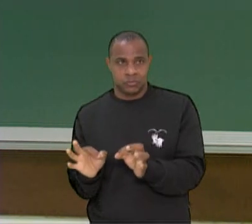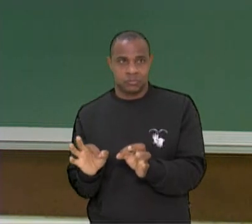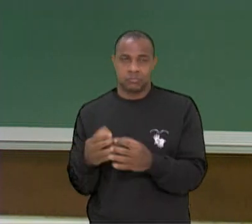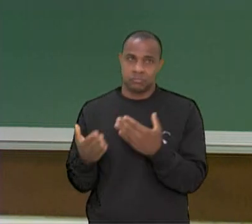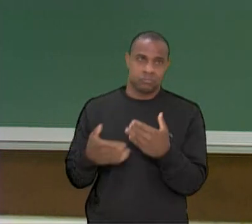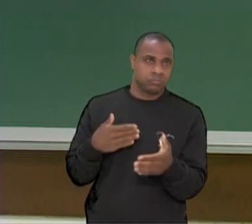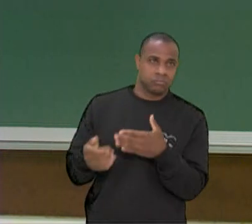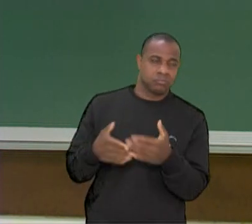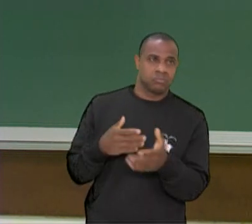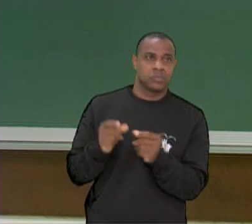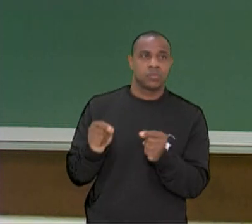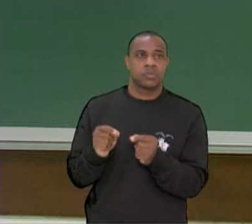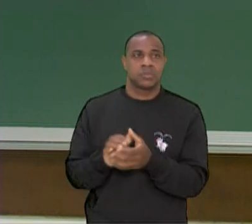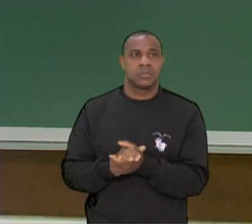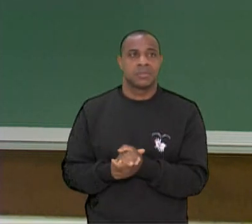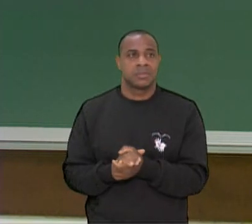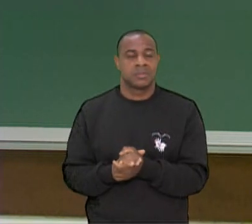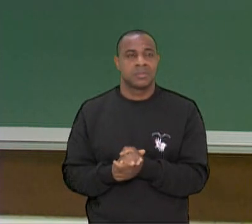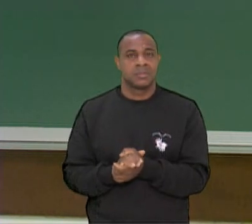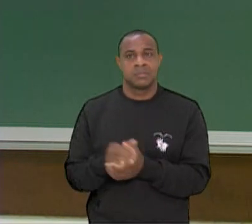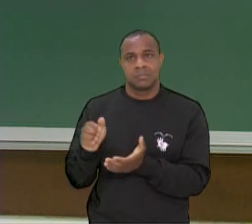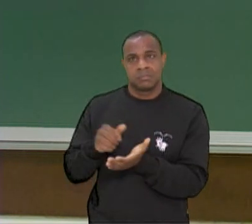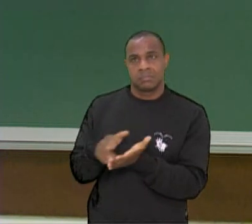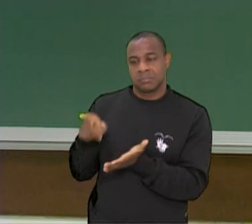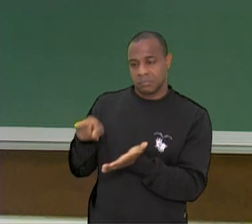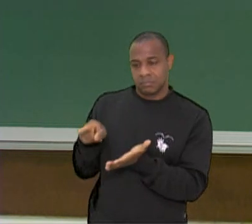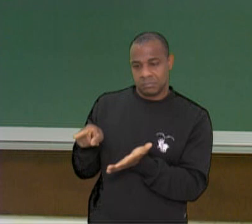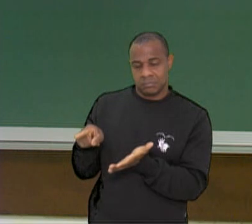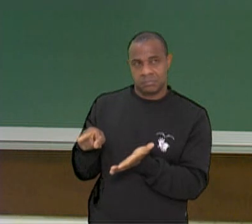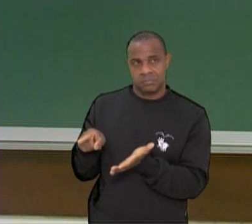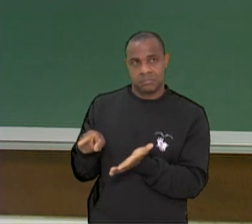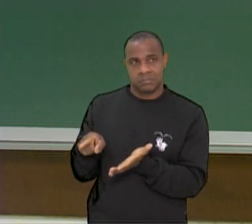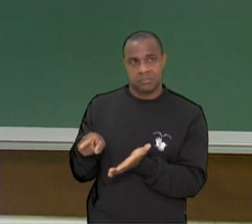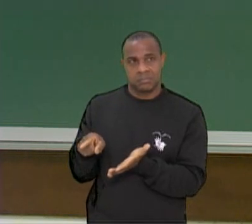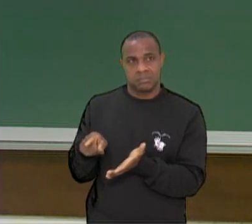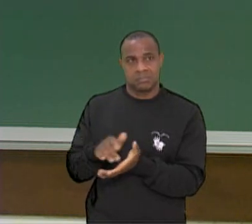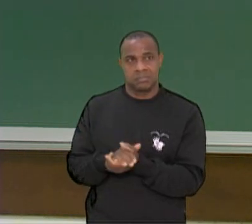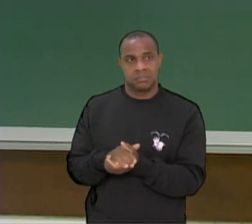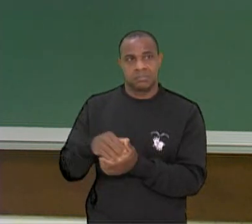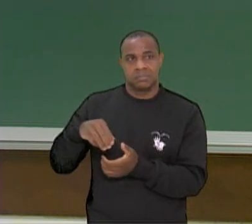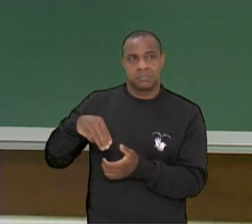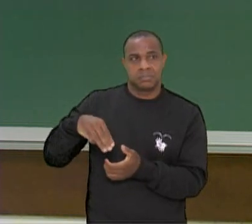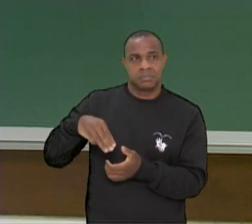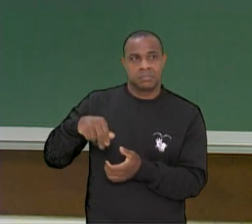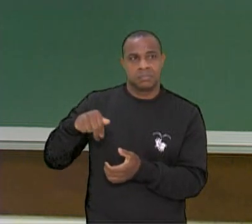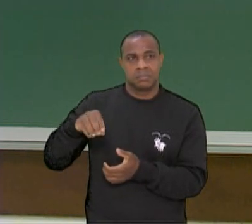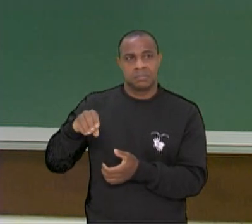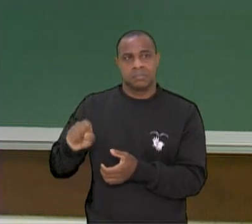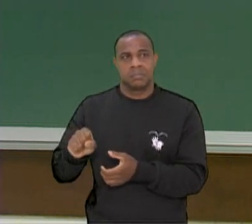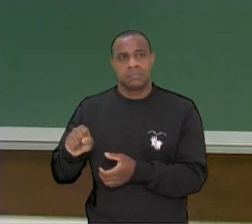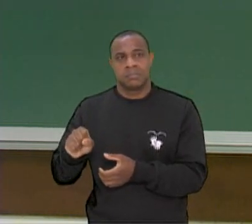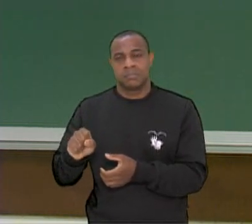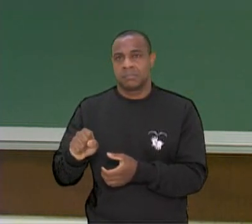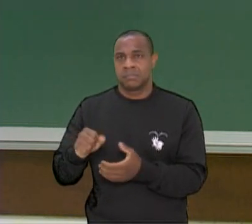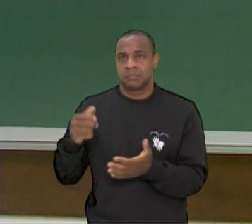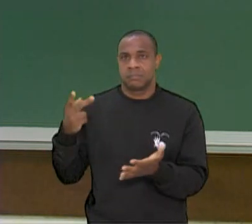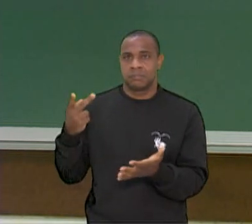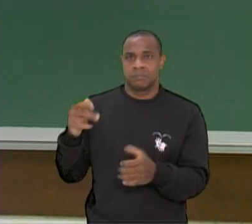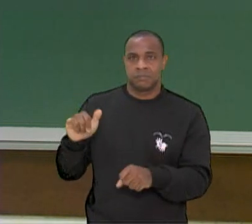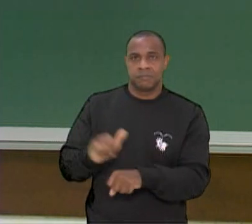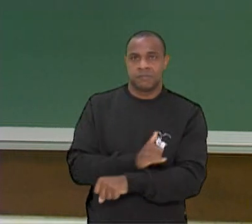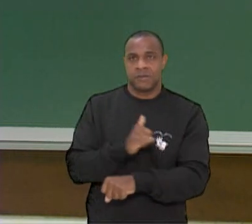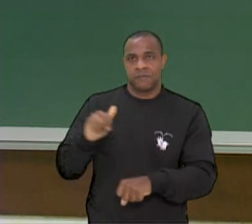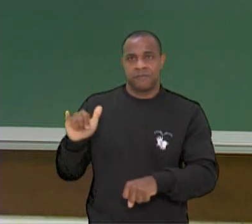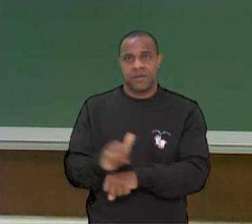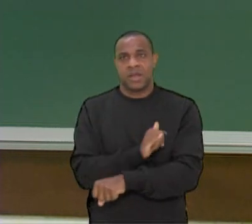que lhe deram, porque você foi o que menos falhas apresentou. Podiam